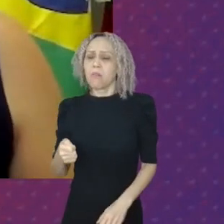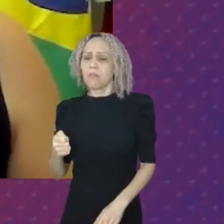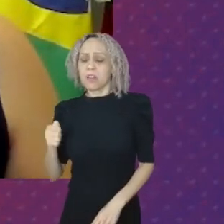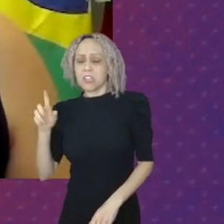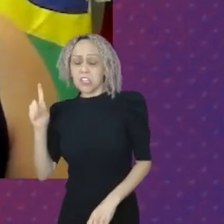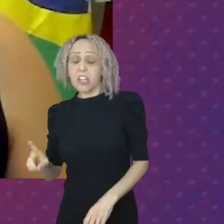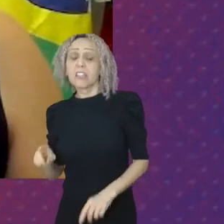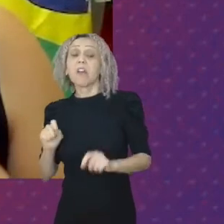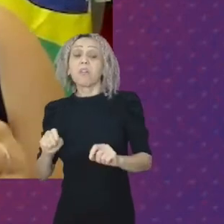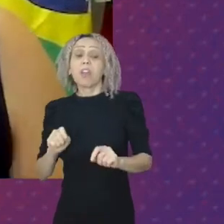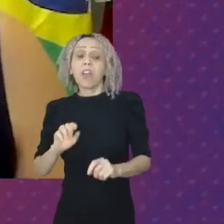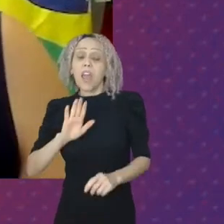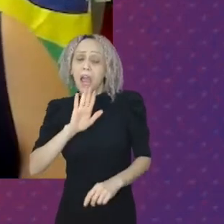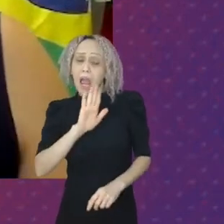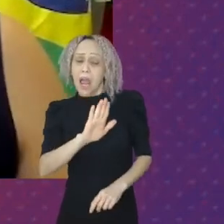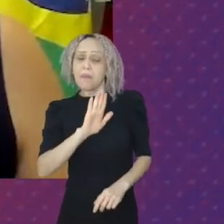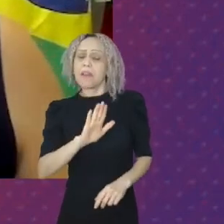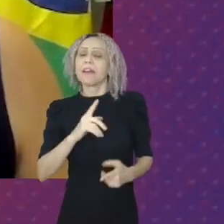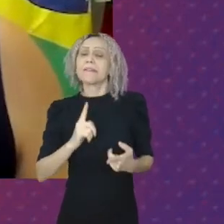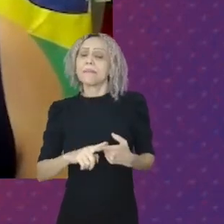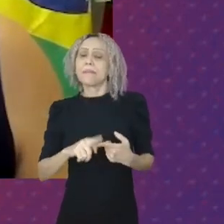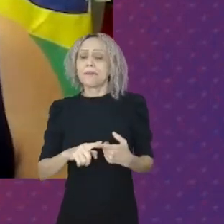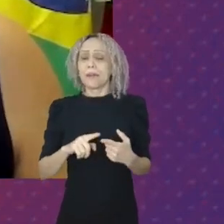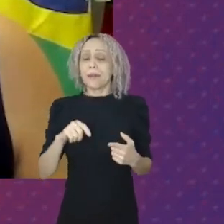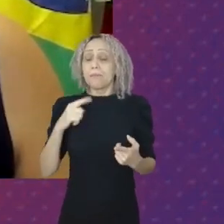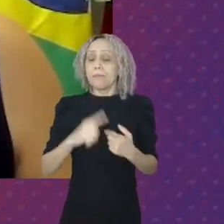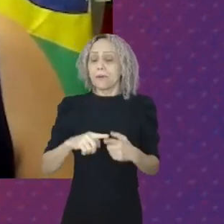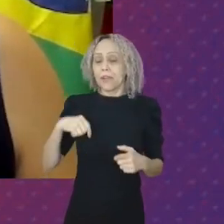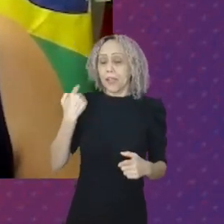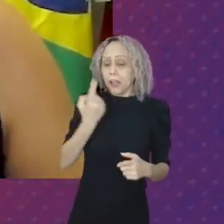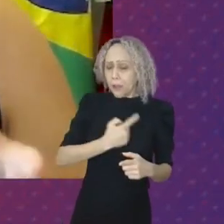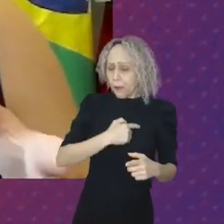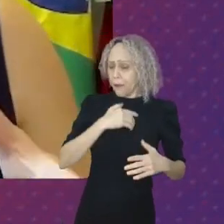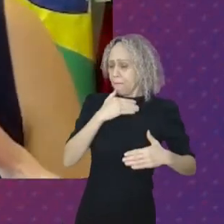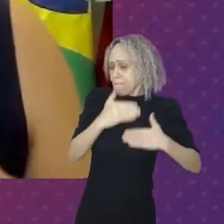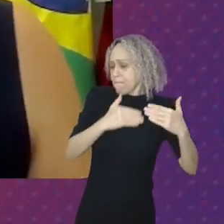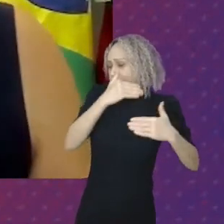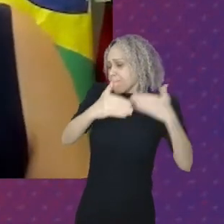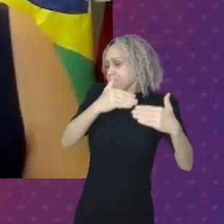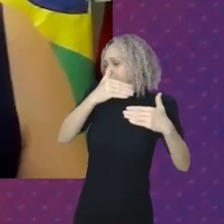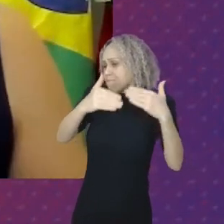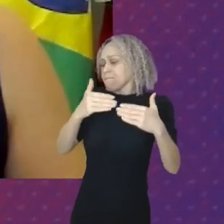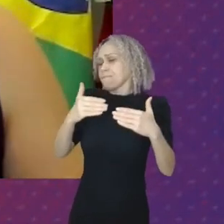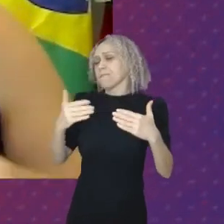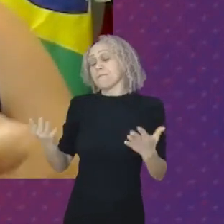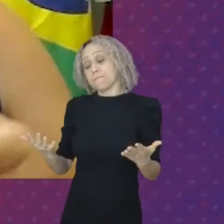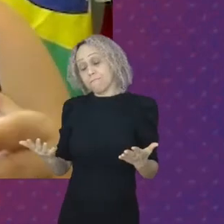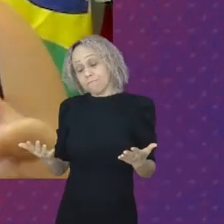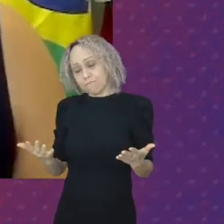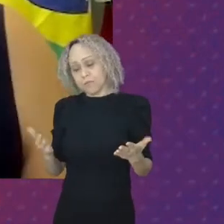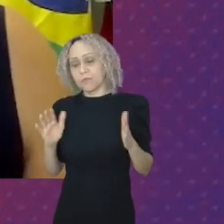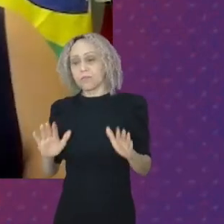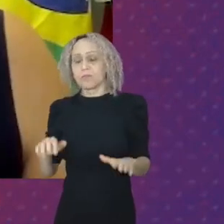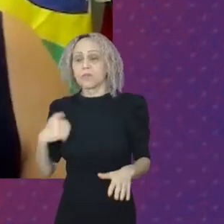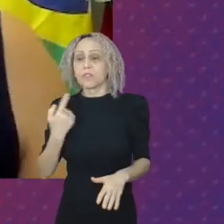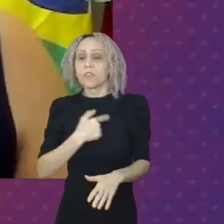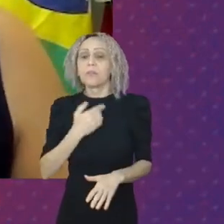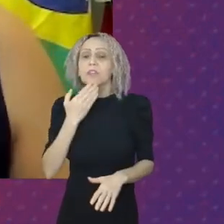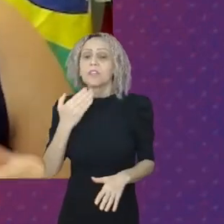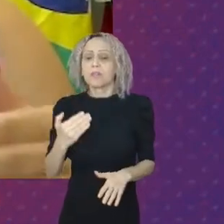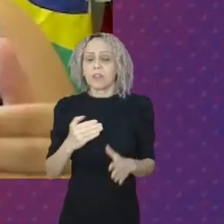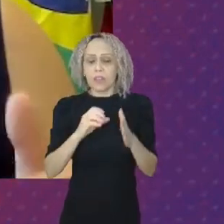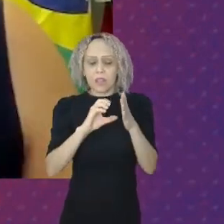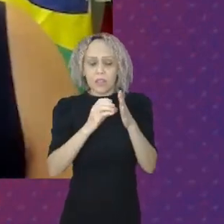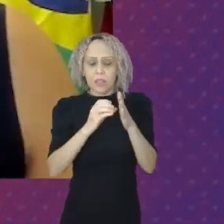mulheres na política e na ocupação desse espaço de poder e decisão. Agora, o que nós pedimos é que o conjunto do partido,